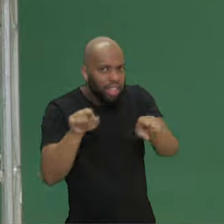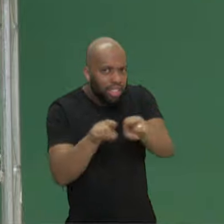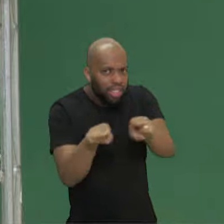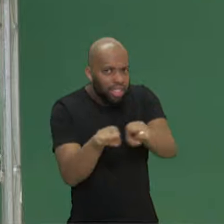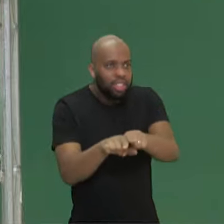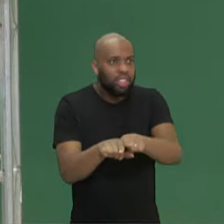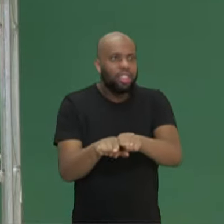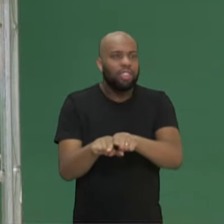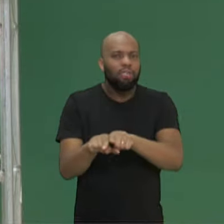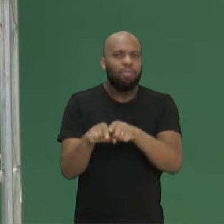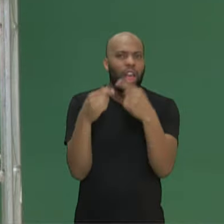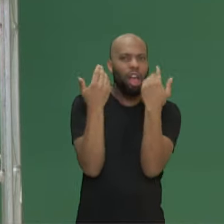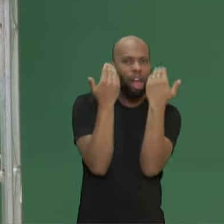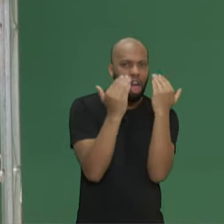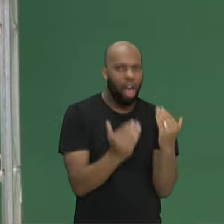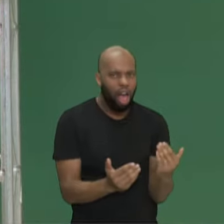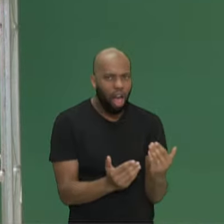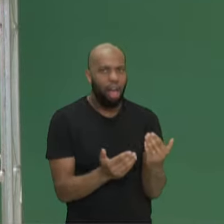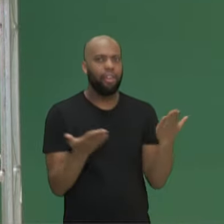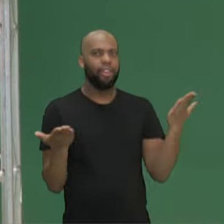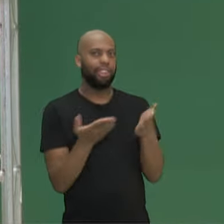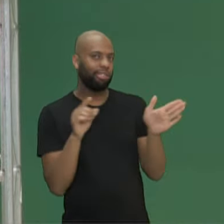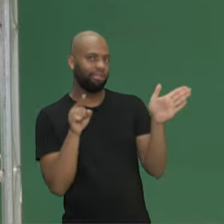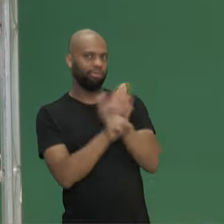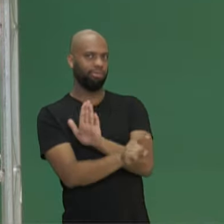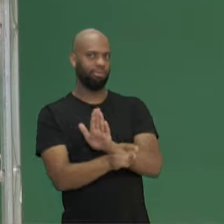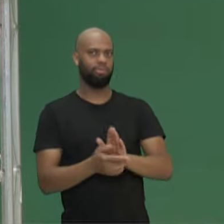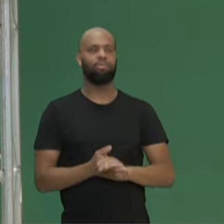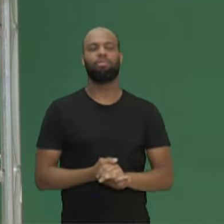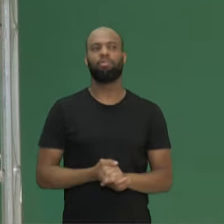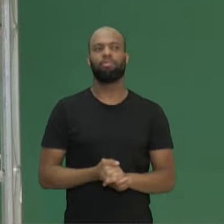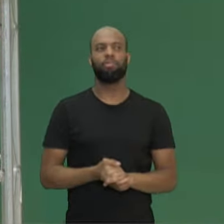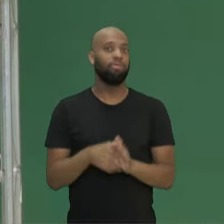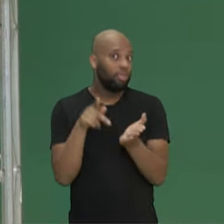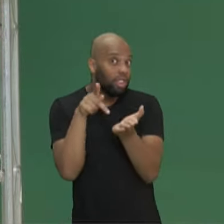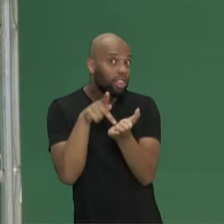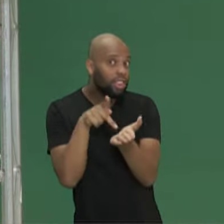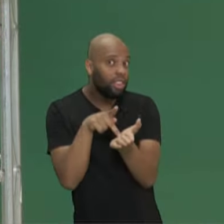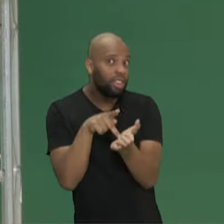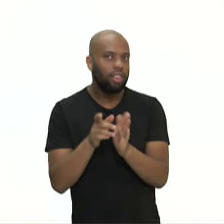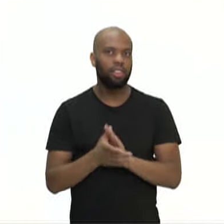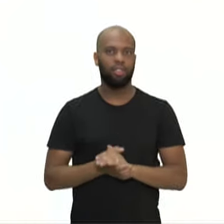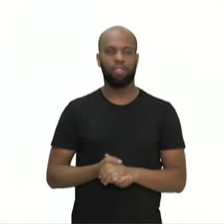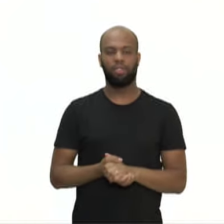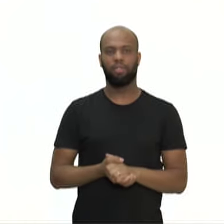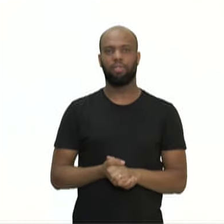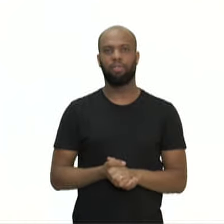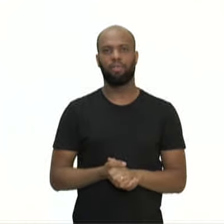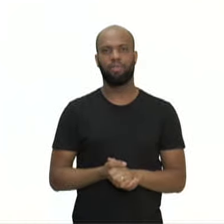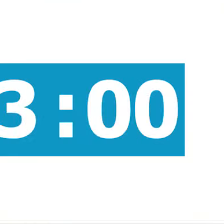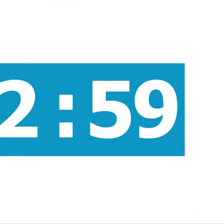vocês analisarem esta questão, não é mesmo?